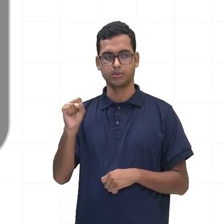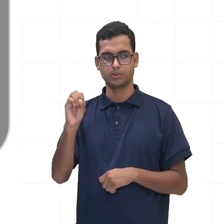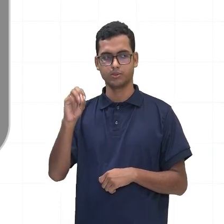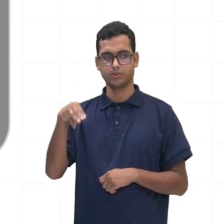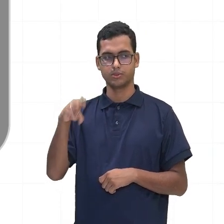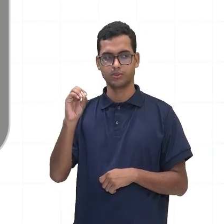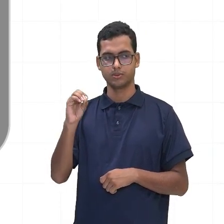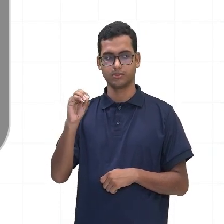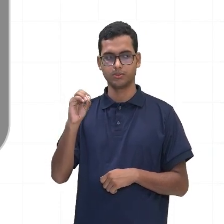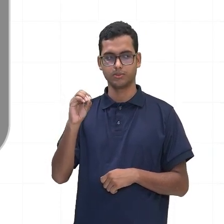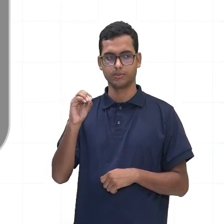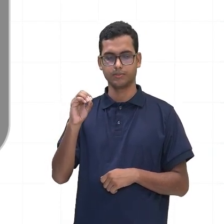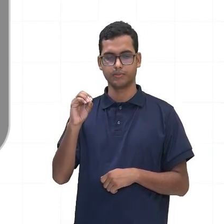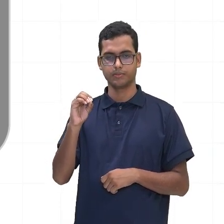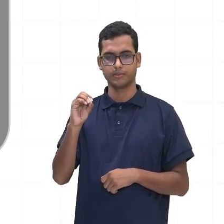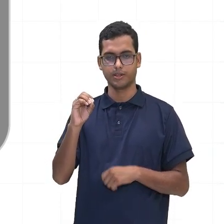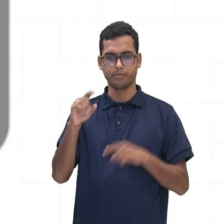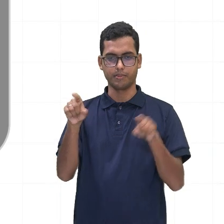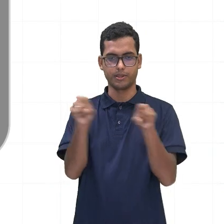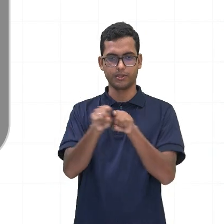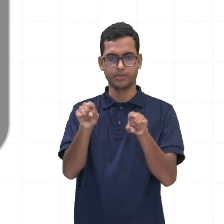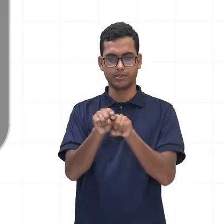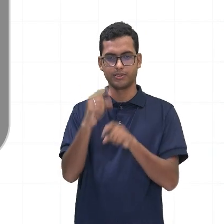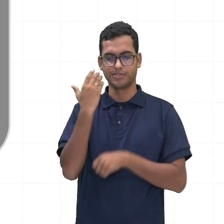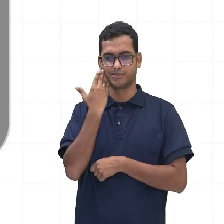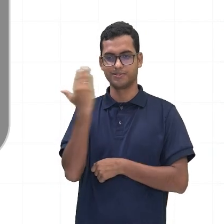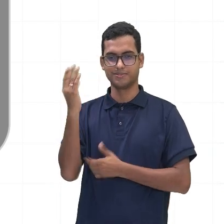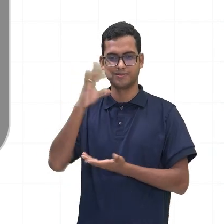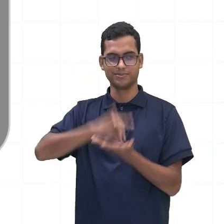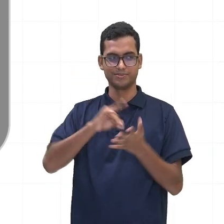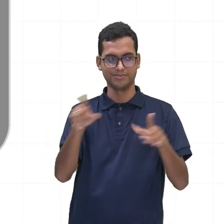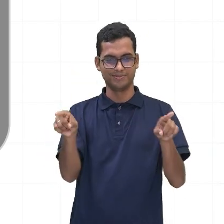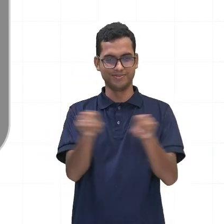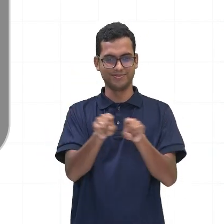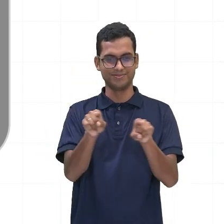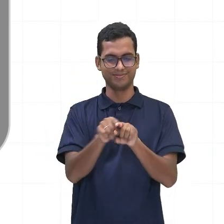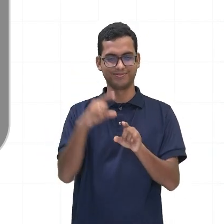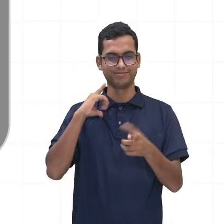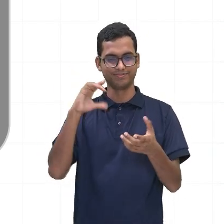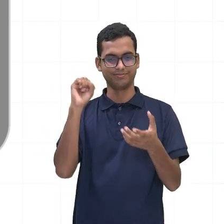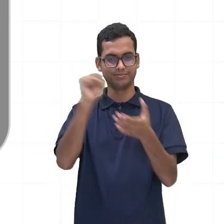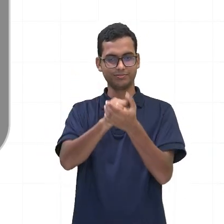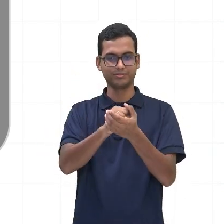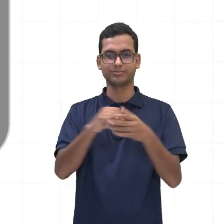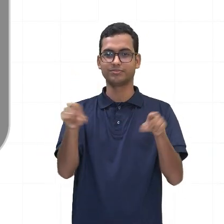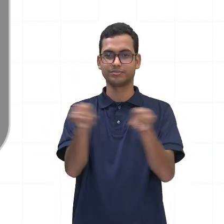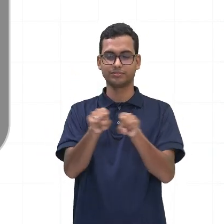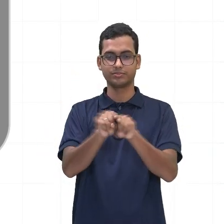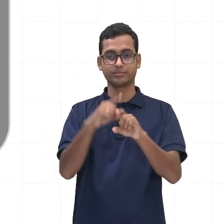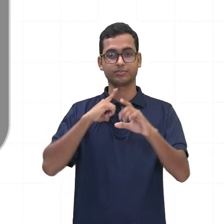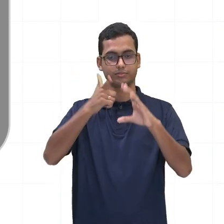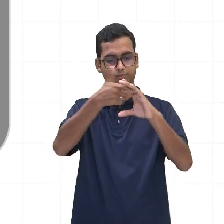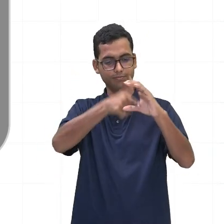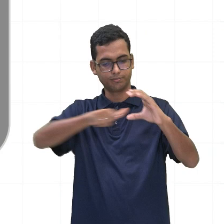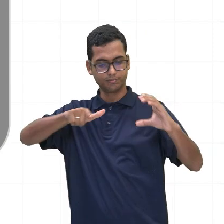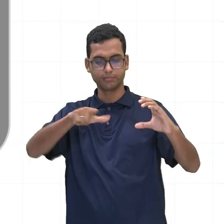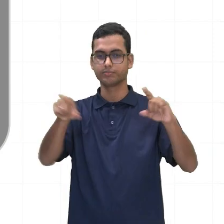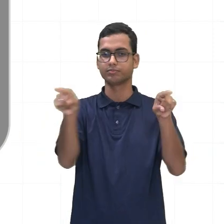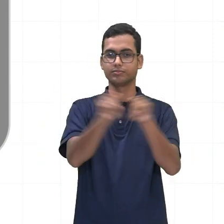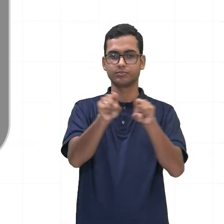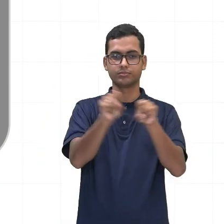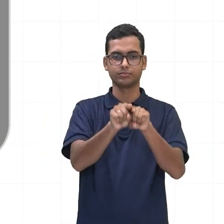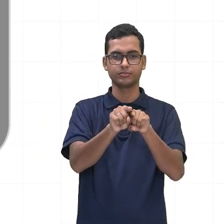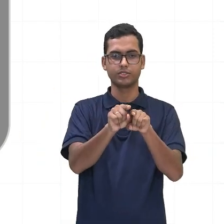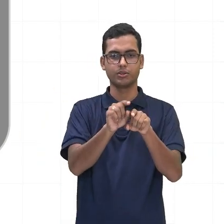não membranosas, presentes nas células procarióticas e eucarióticas, são responsáveis por